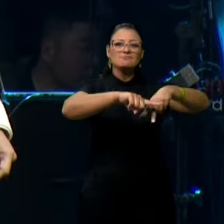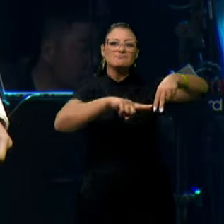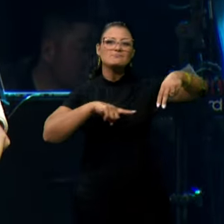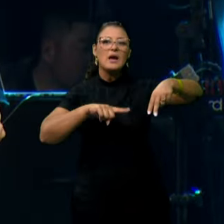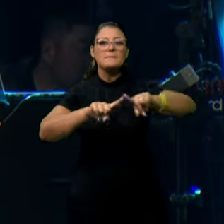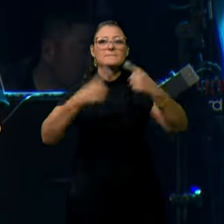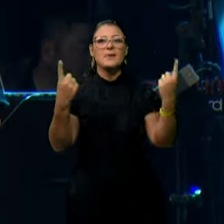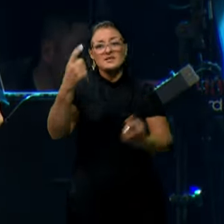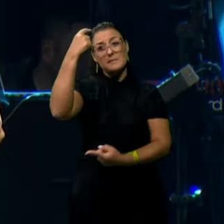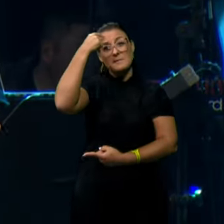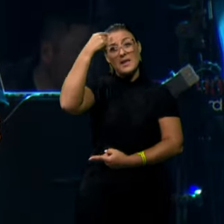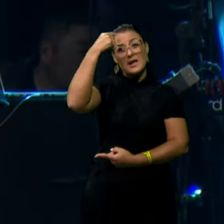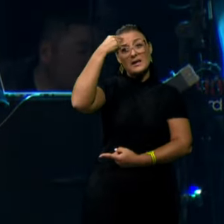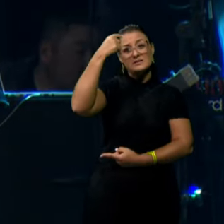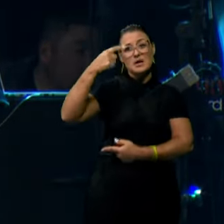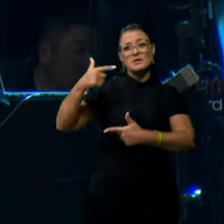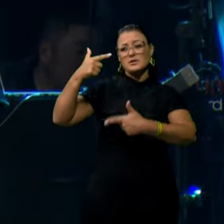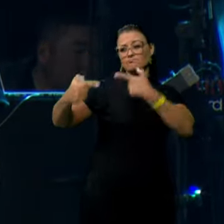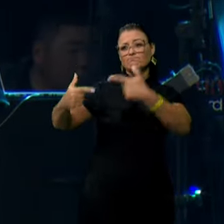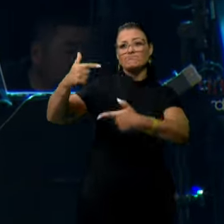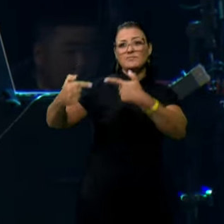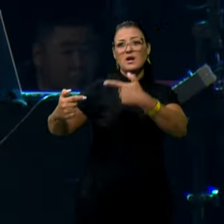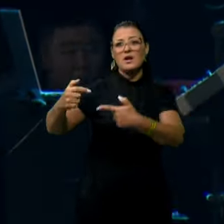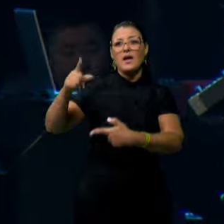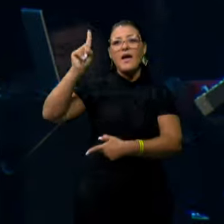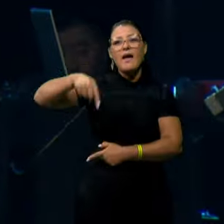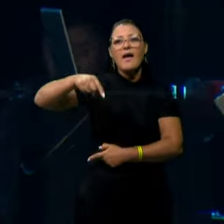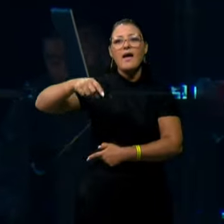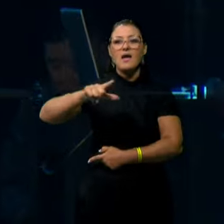em Satanás querendo destruir o teu destino